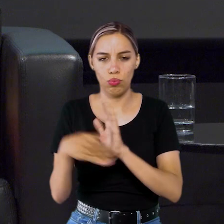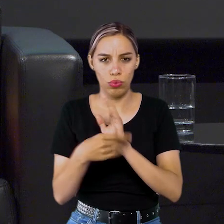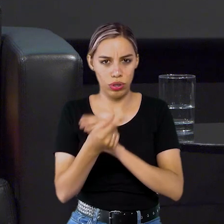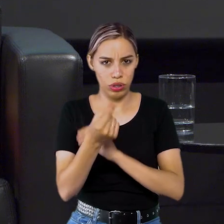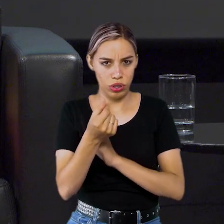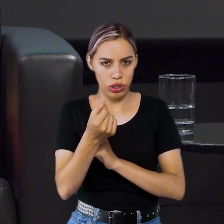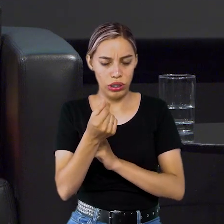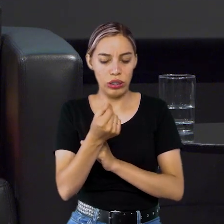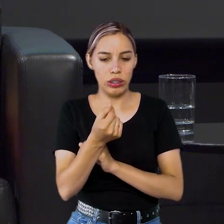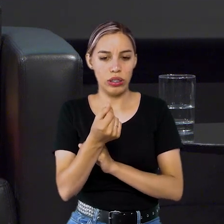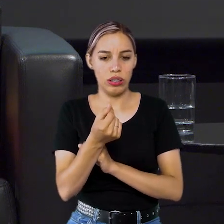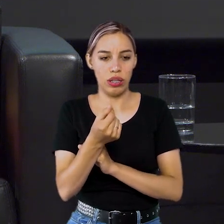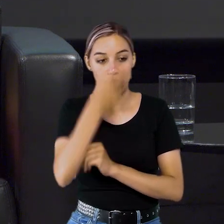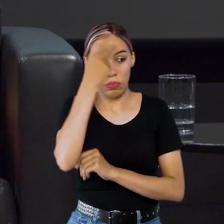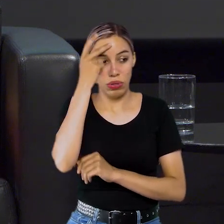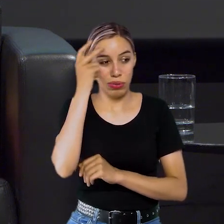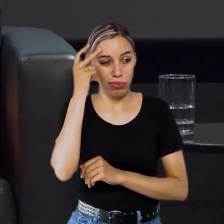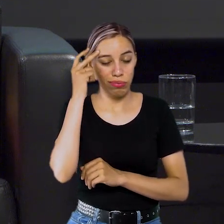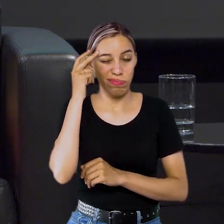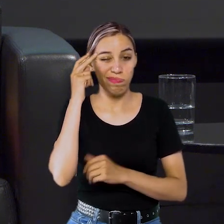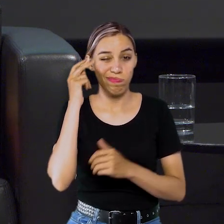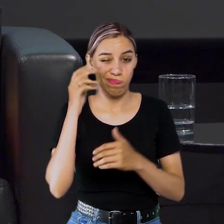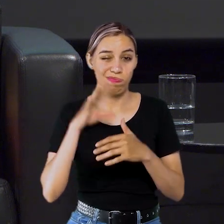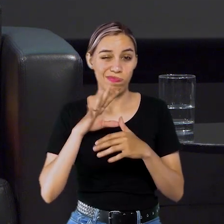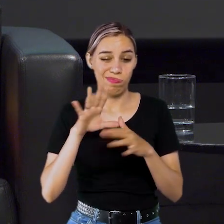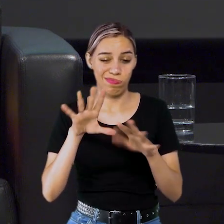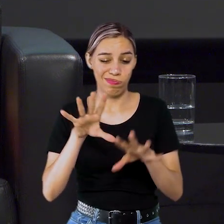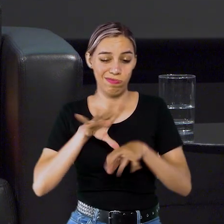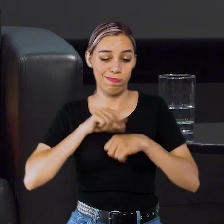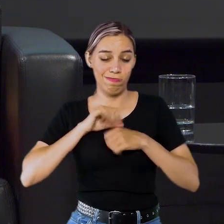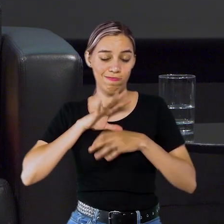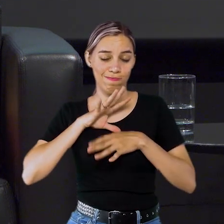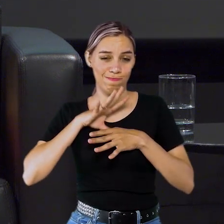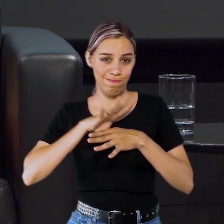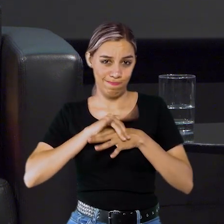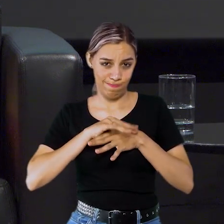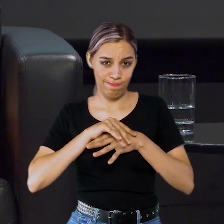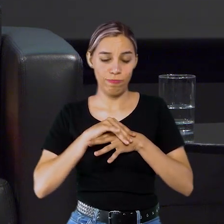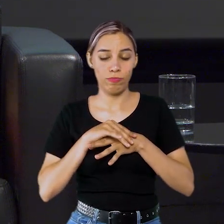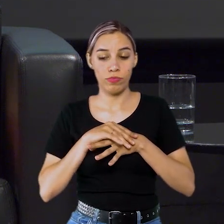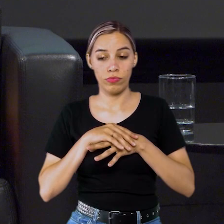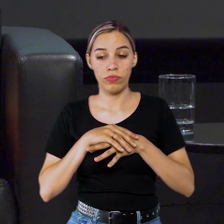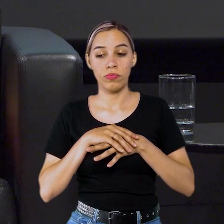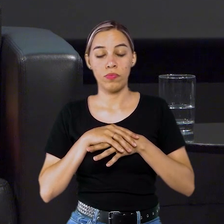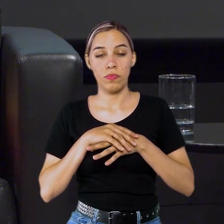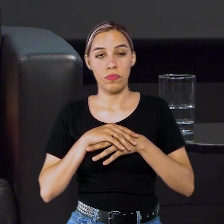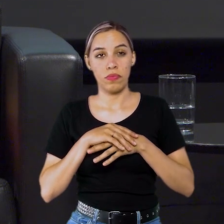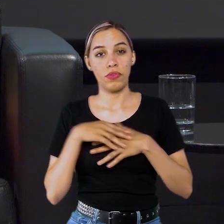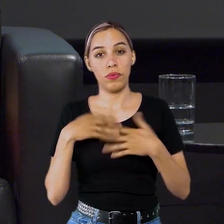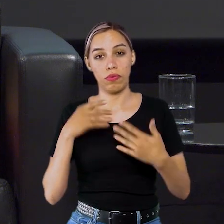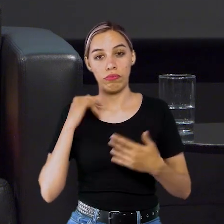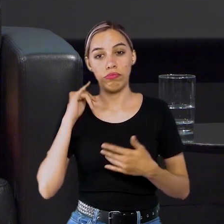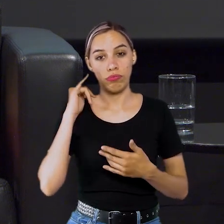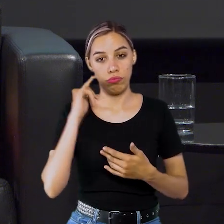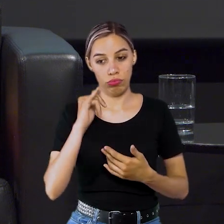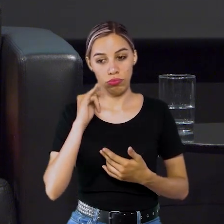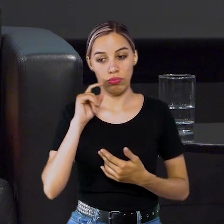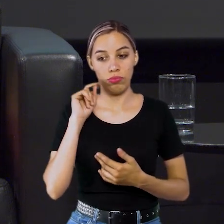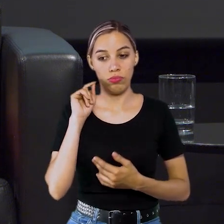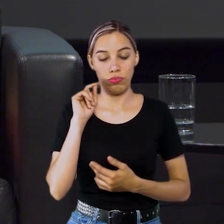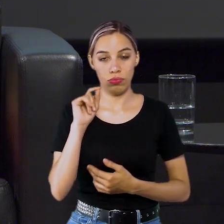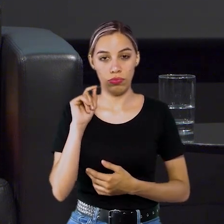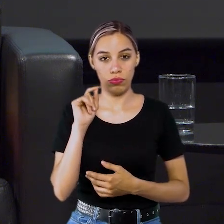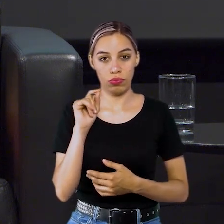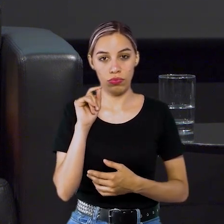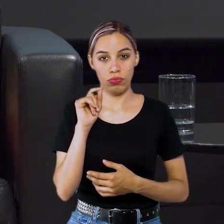dinheiro, as pessoas estão adoecendo. Então, quando eu disse que as narrativas indígenas, elas